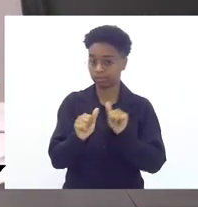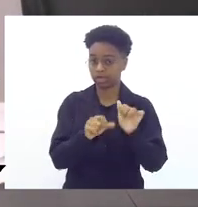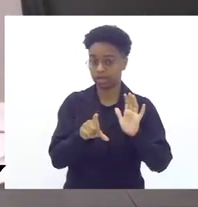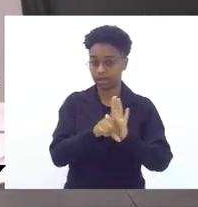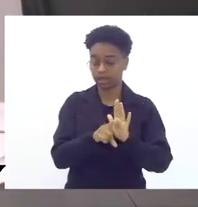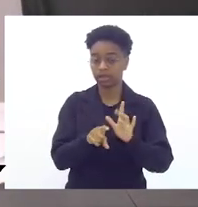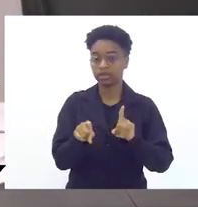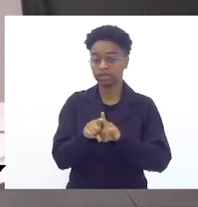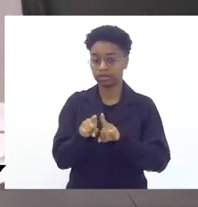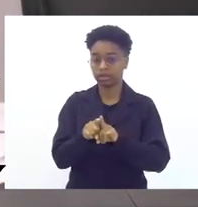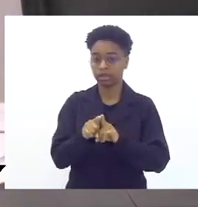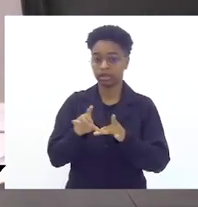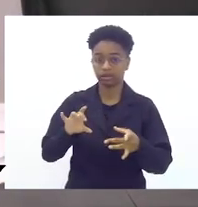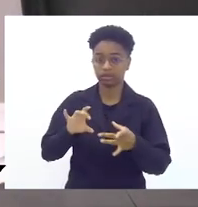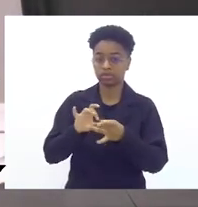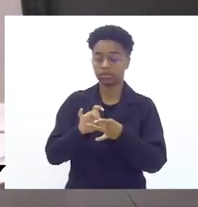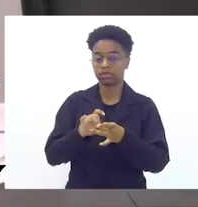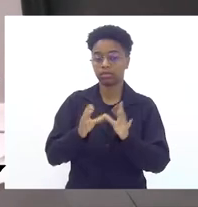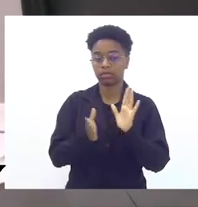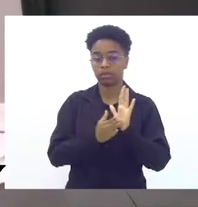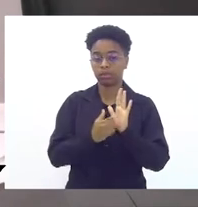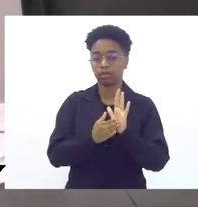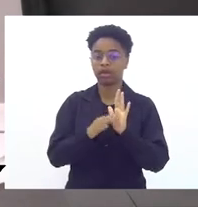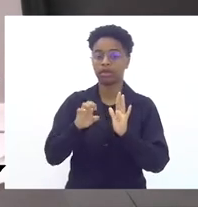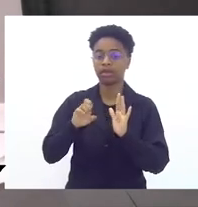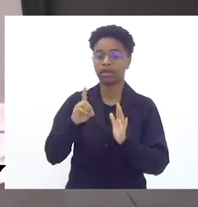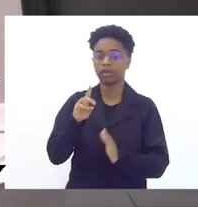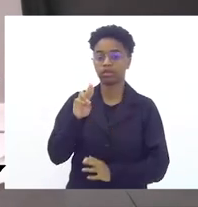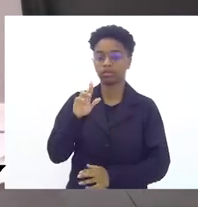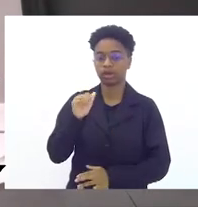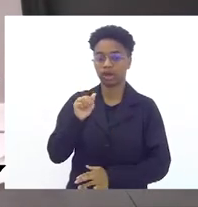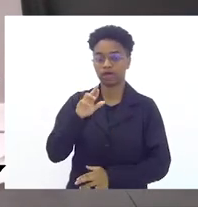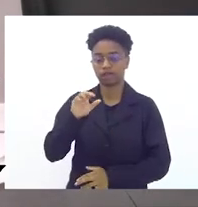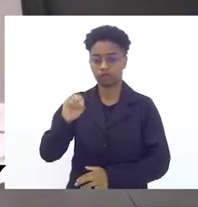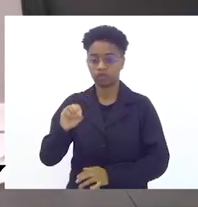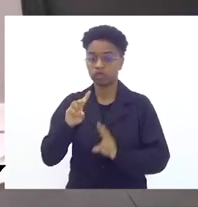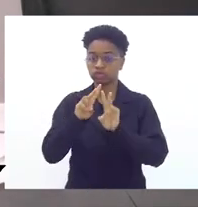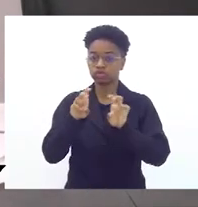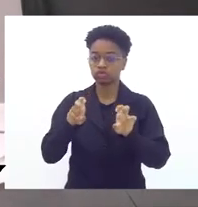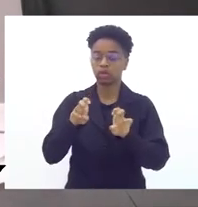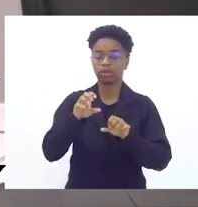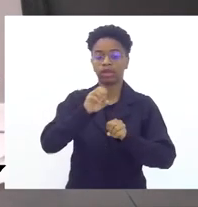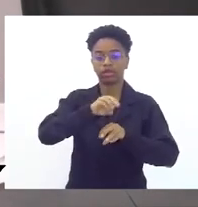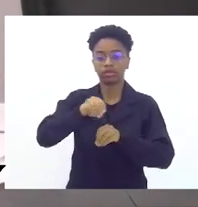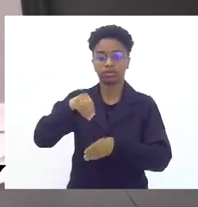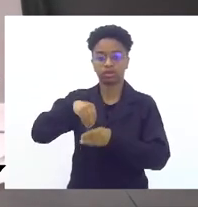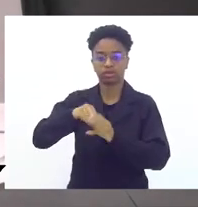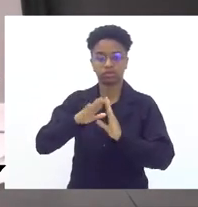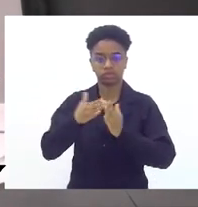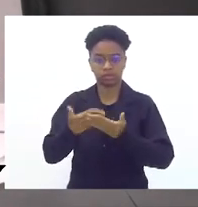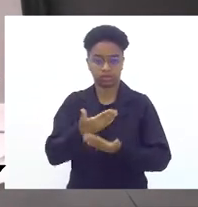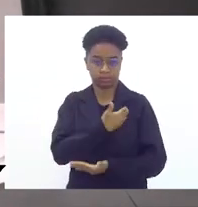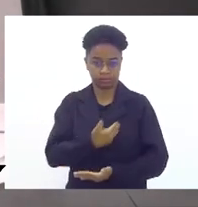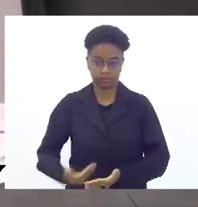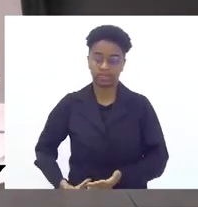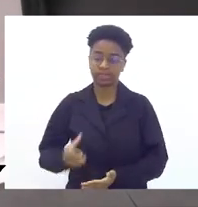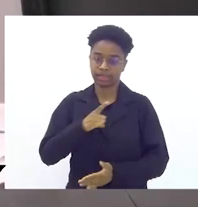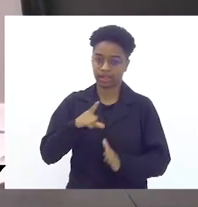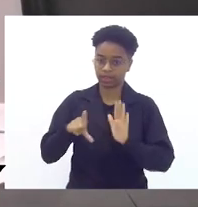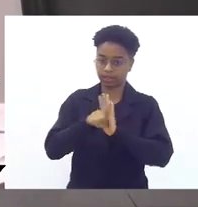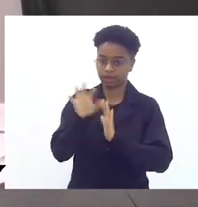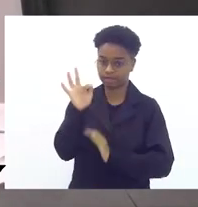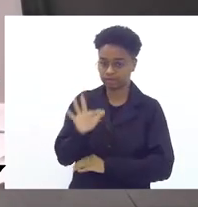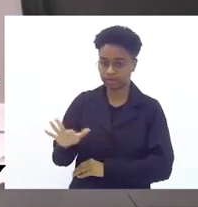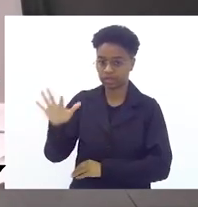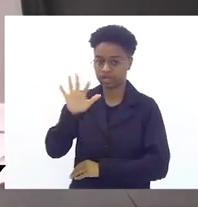proposta de educação é aquele da educação da Cultura Africana e indígena nas escolas públicas há uma lei federal a gente